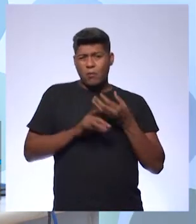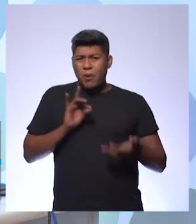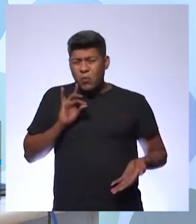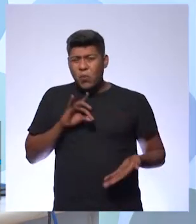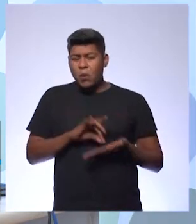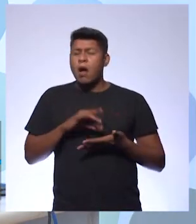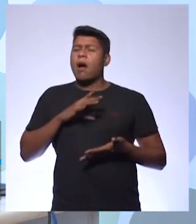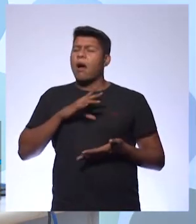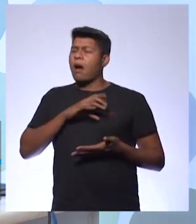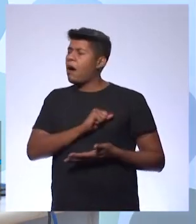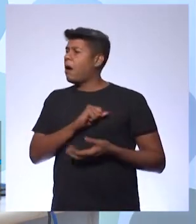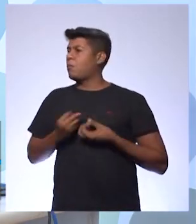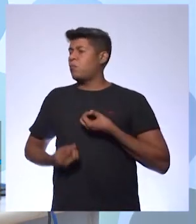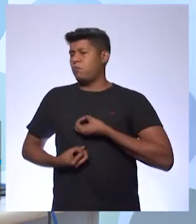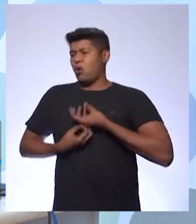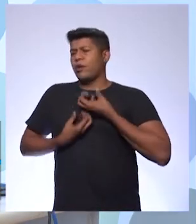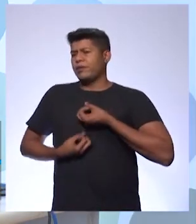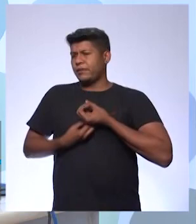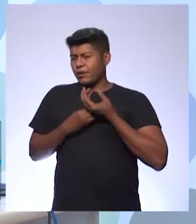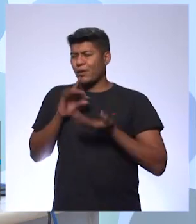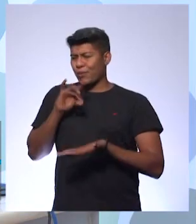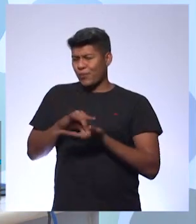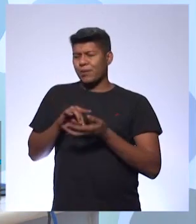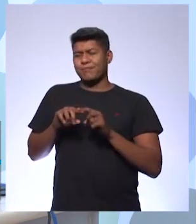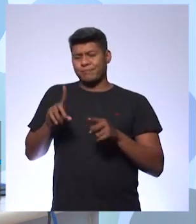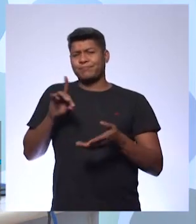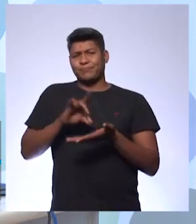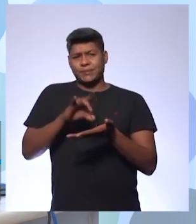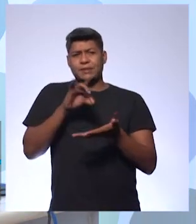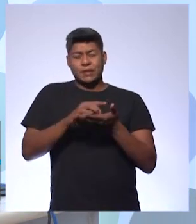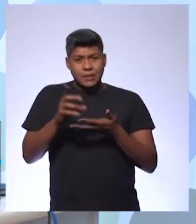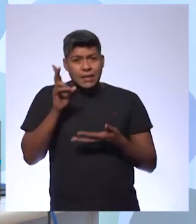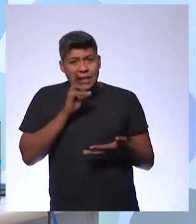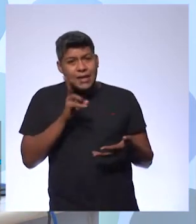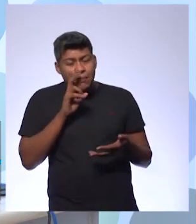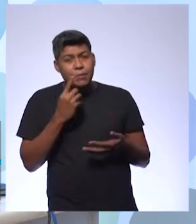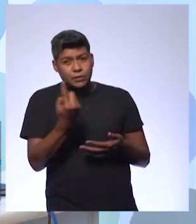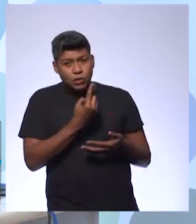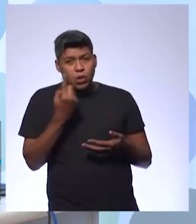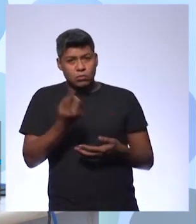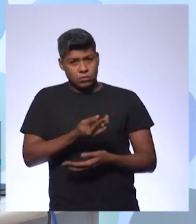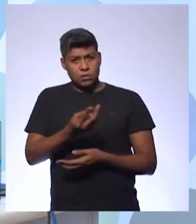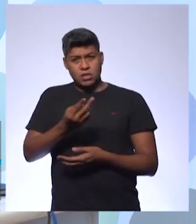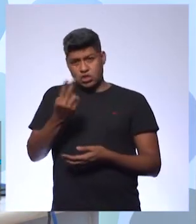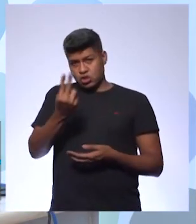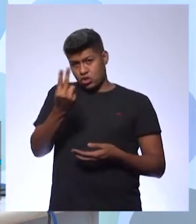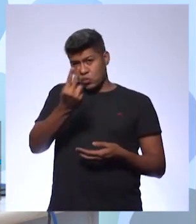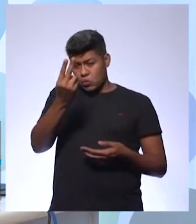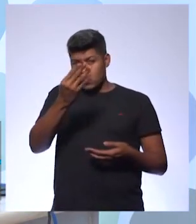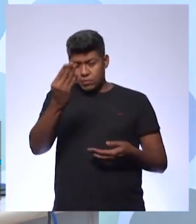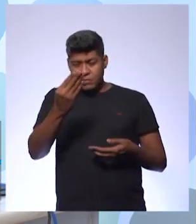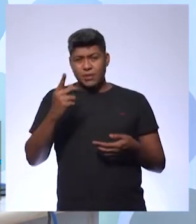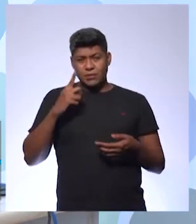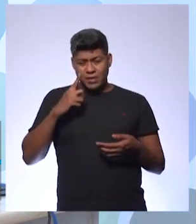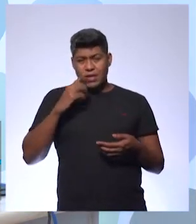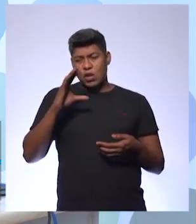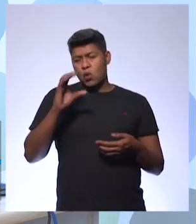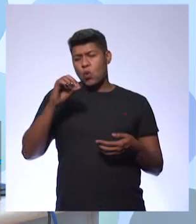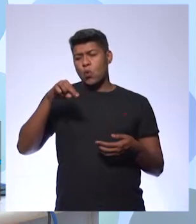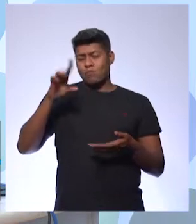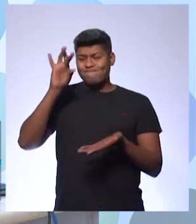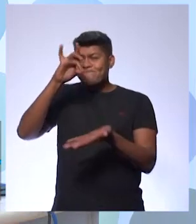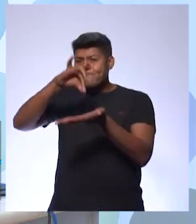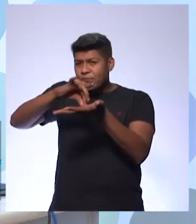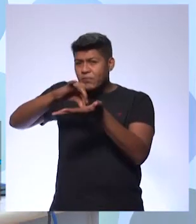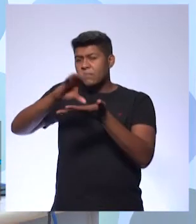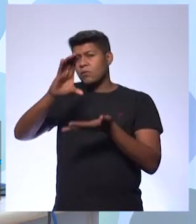Amo poesia concreta. Realmente, gente, vocês lembram que a gente trabalhou no segundo bimestre sobre o concretismo? Foi